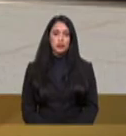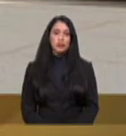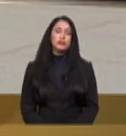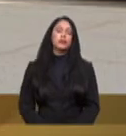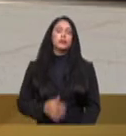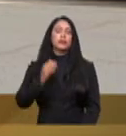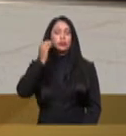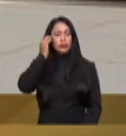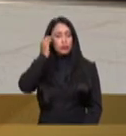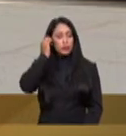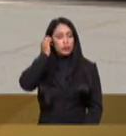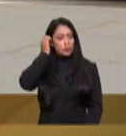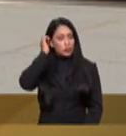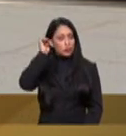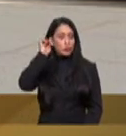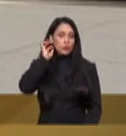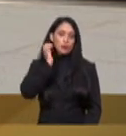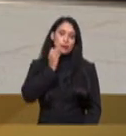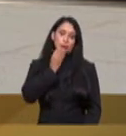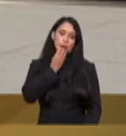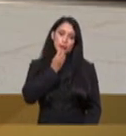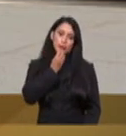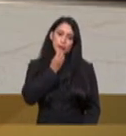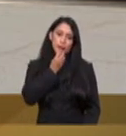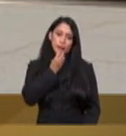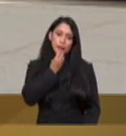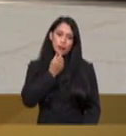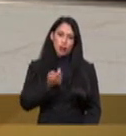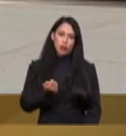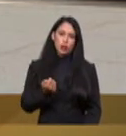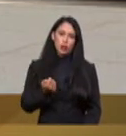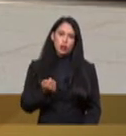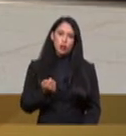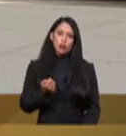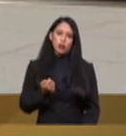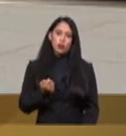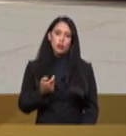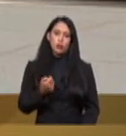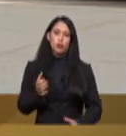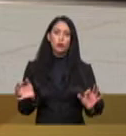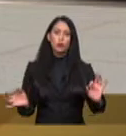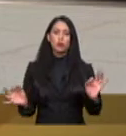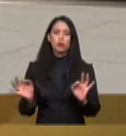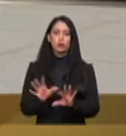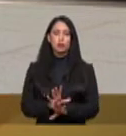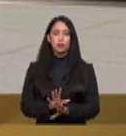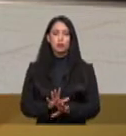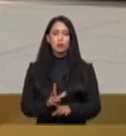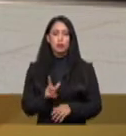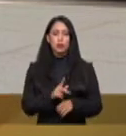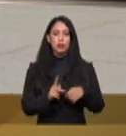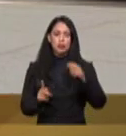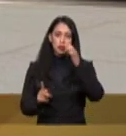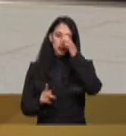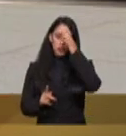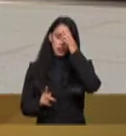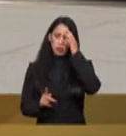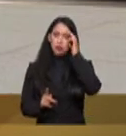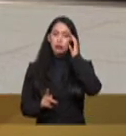Reconheço que o modelo de negócio do impulsionamento, e vou me caminhando para a conclusão, senhor presidente, eminentes